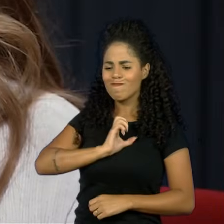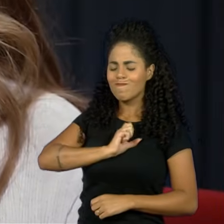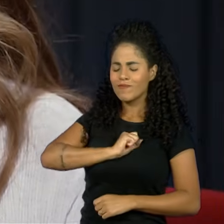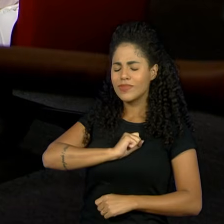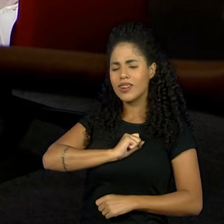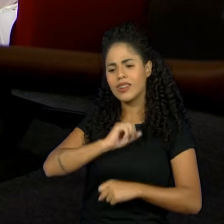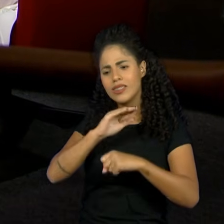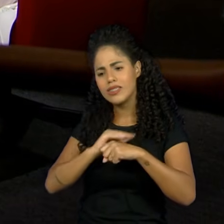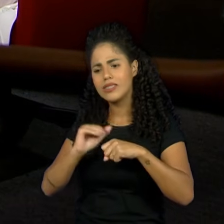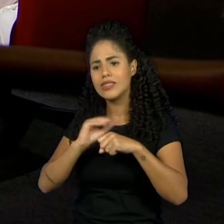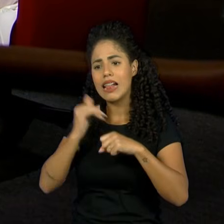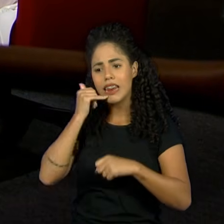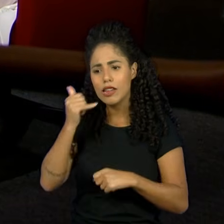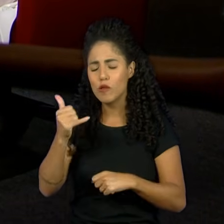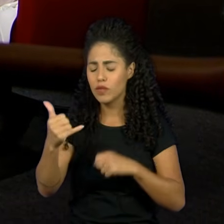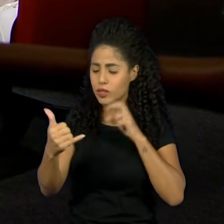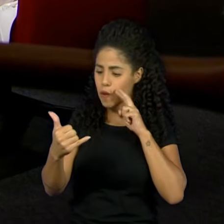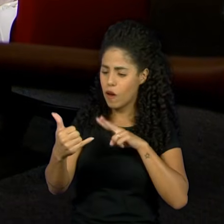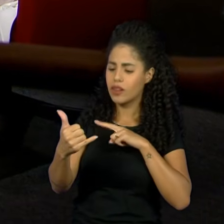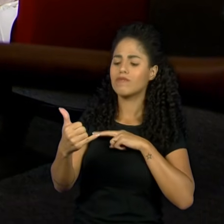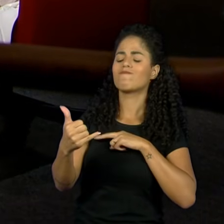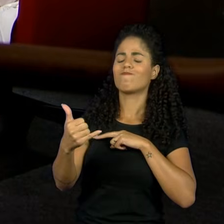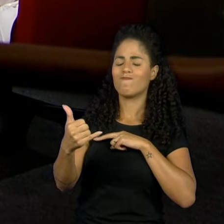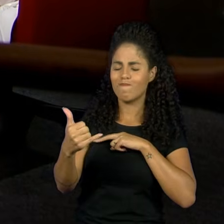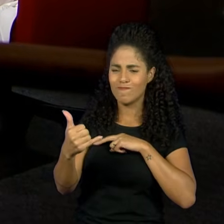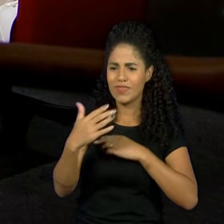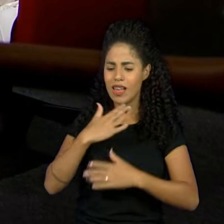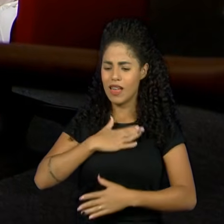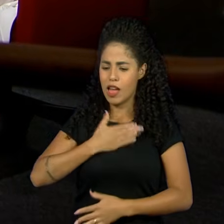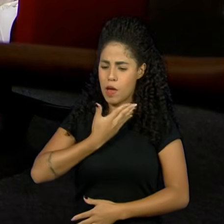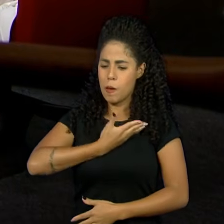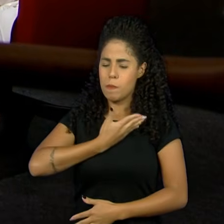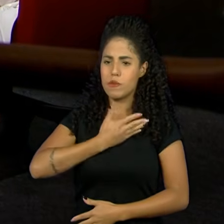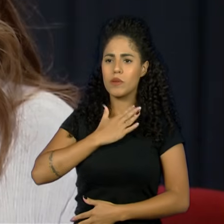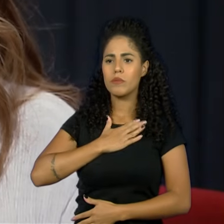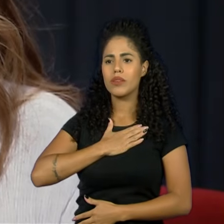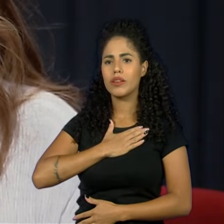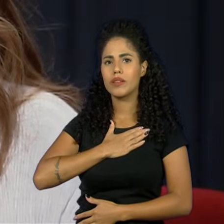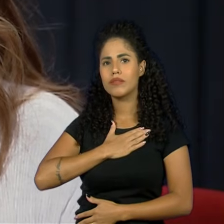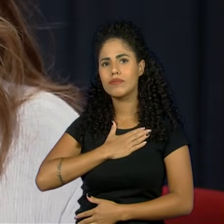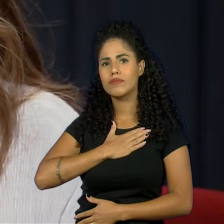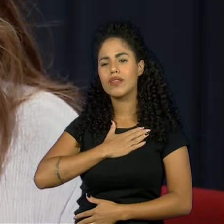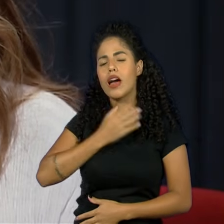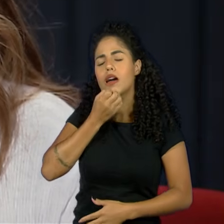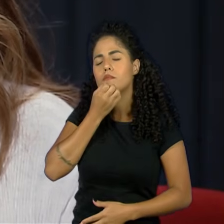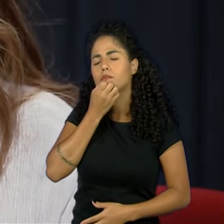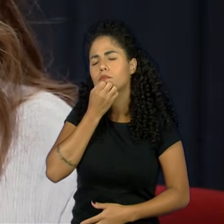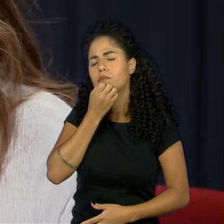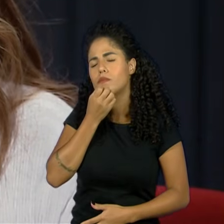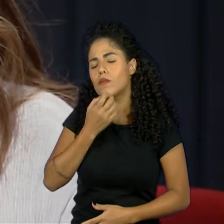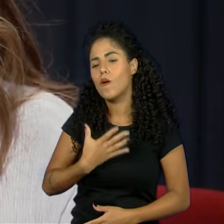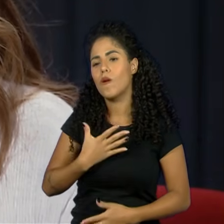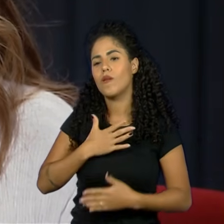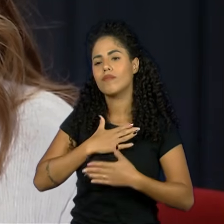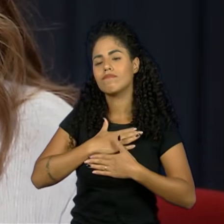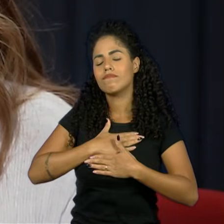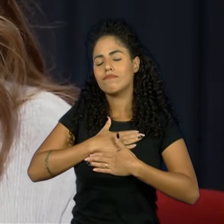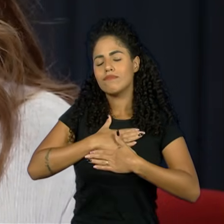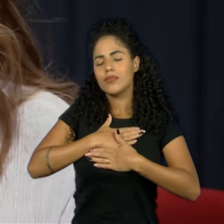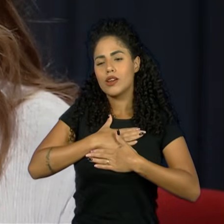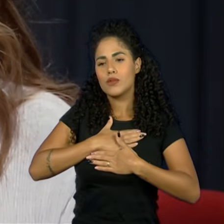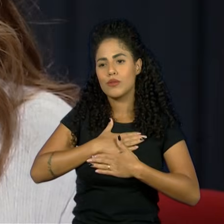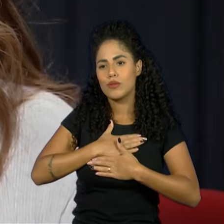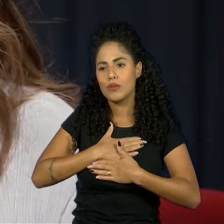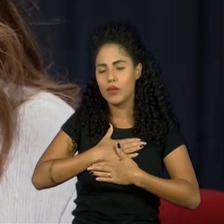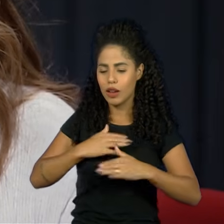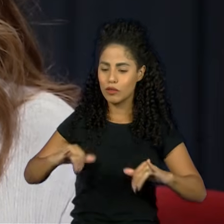te ligou. Olhar para aquela chamada perdida daquele teu amigo lá, poxa, ligou. É muito menos